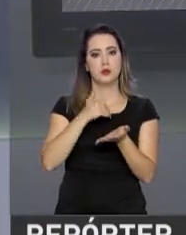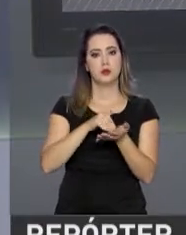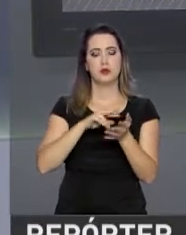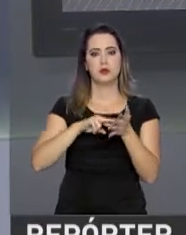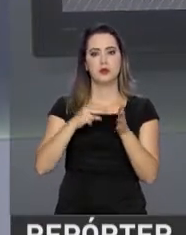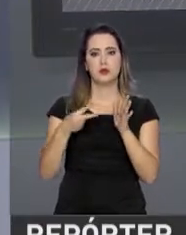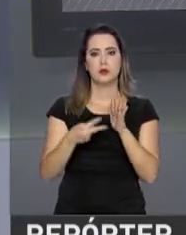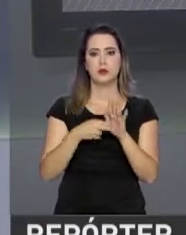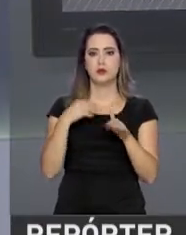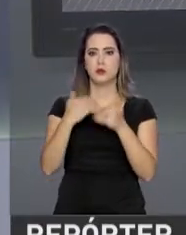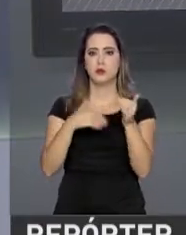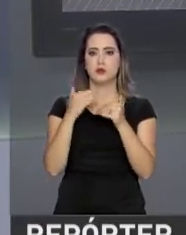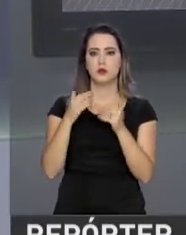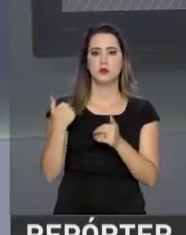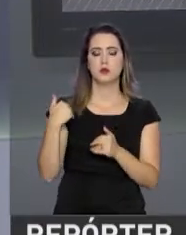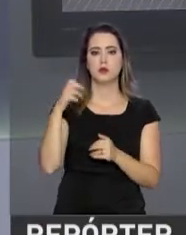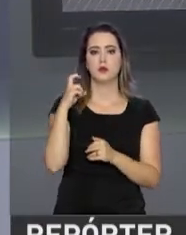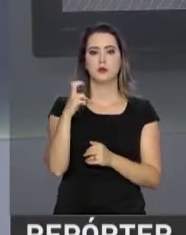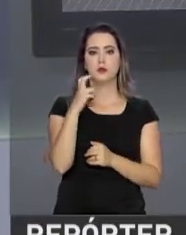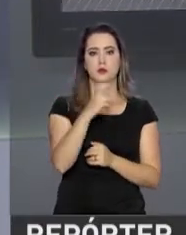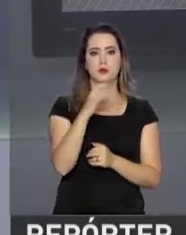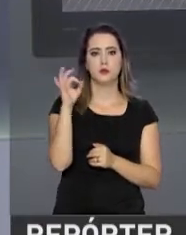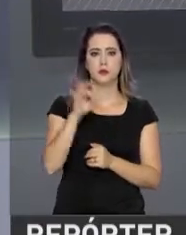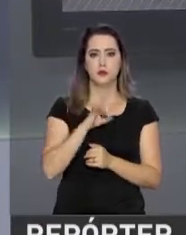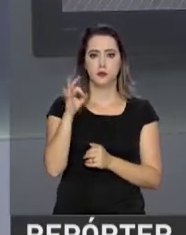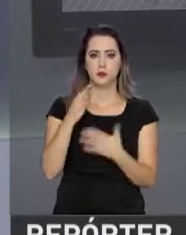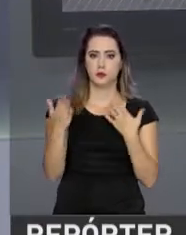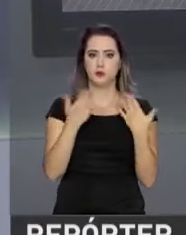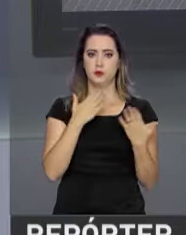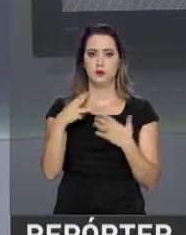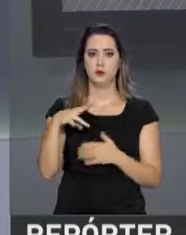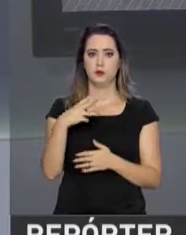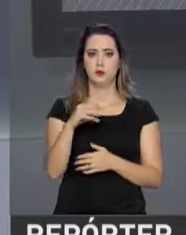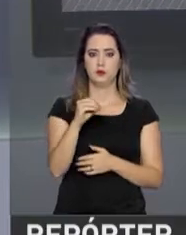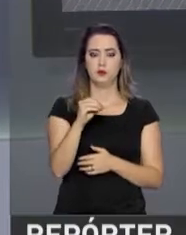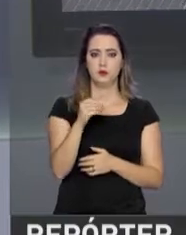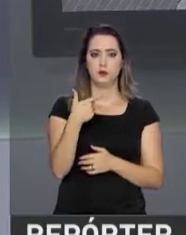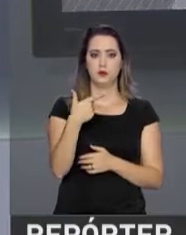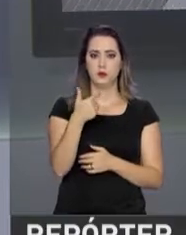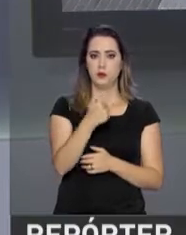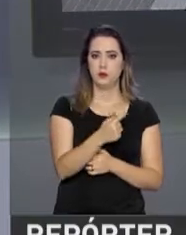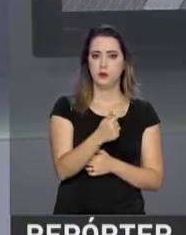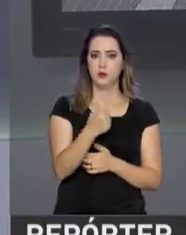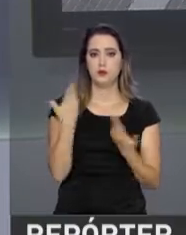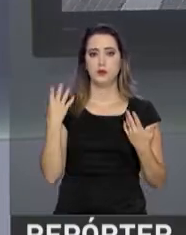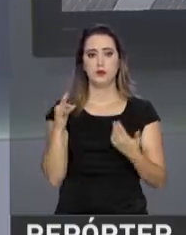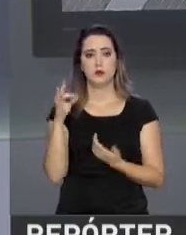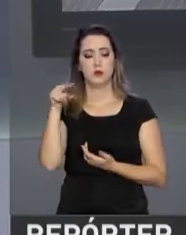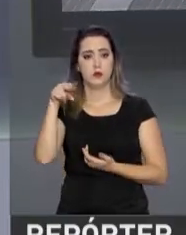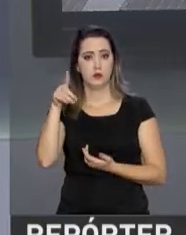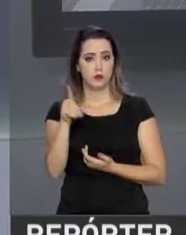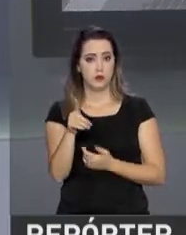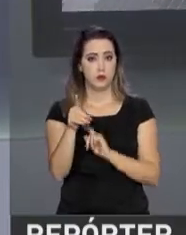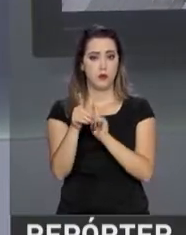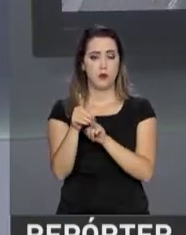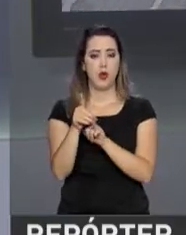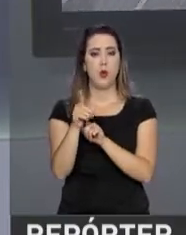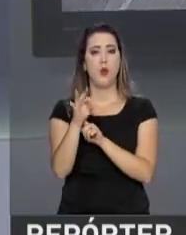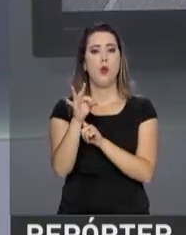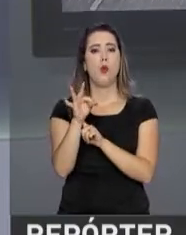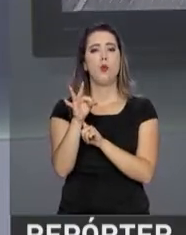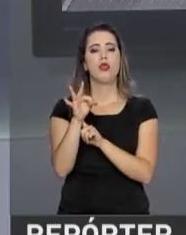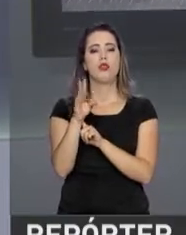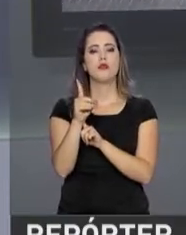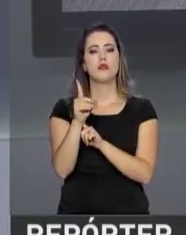corresponde a um crescimento de mais de 55% em relação a março de 2017 o tesouro direto é um programa do governo